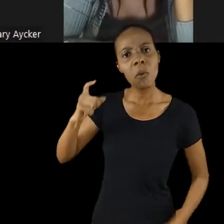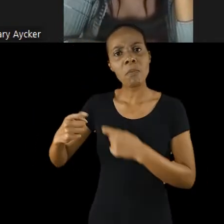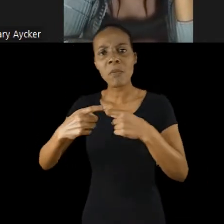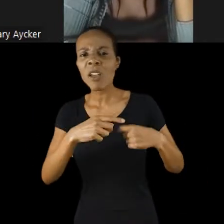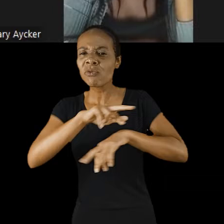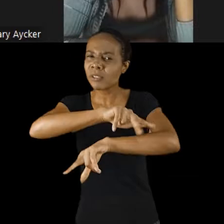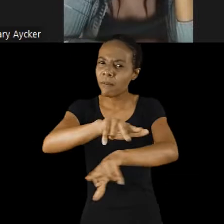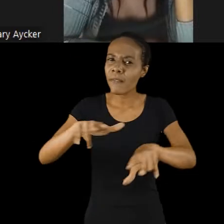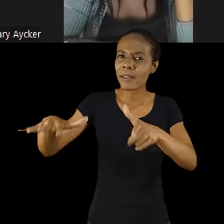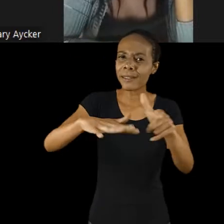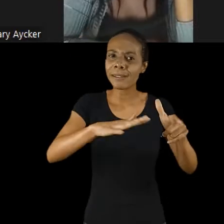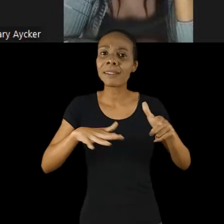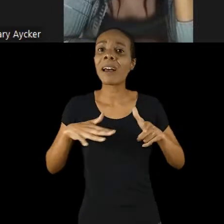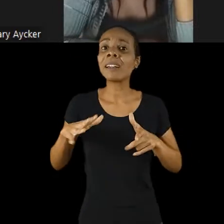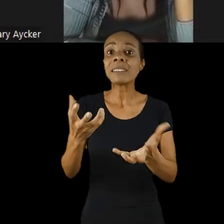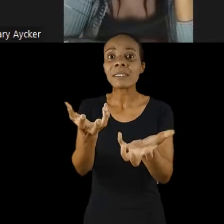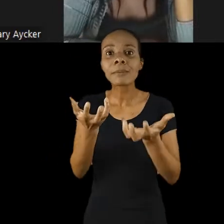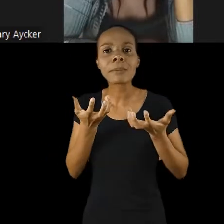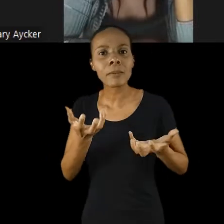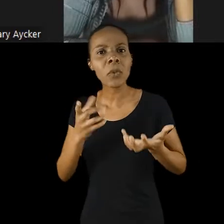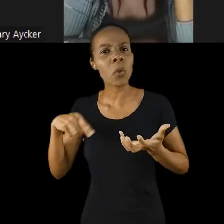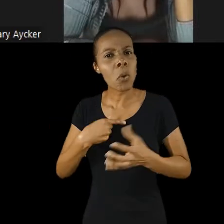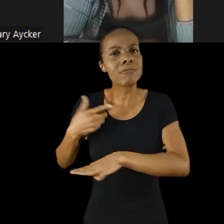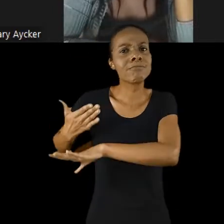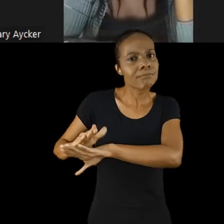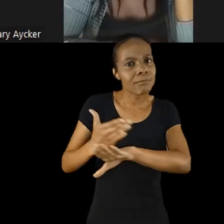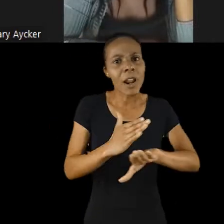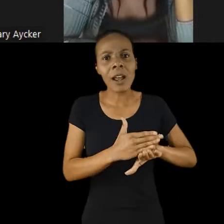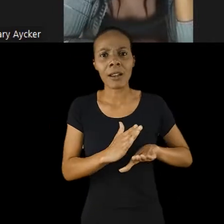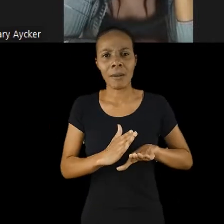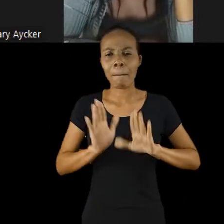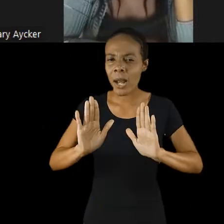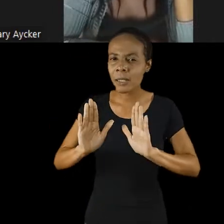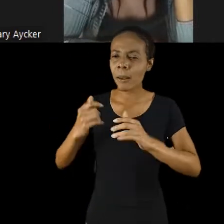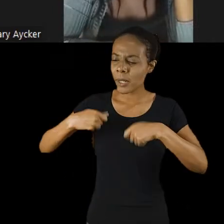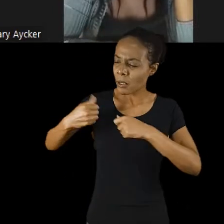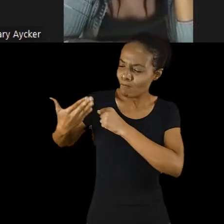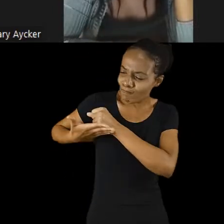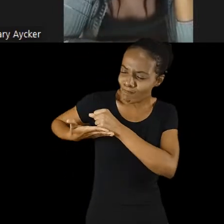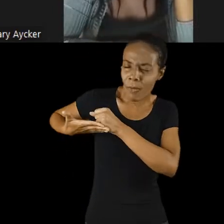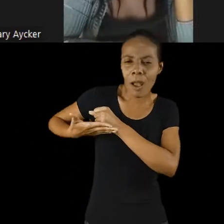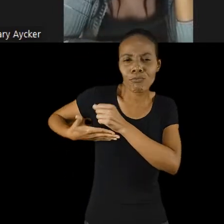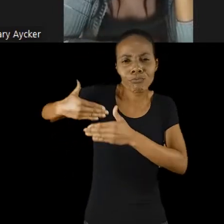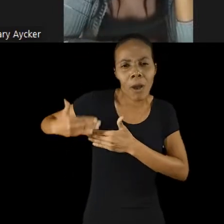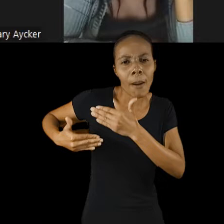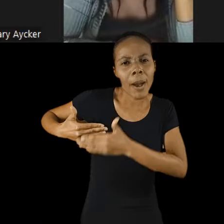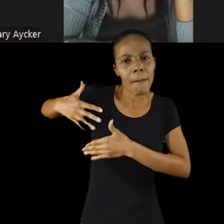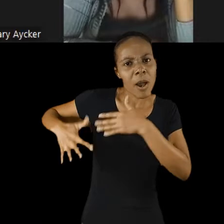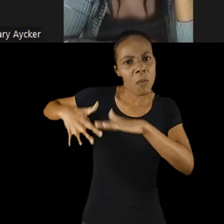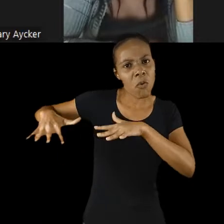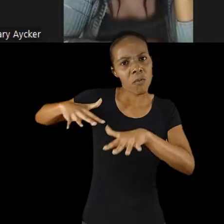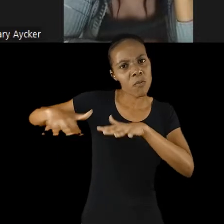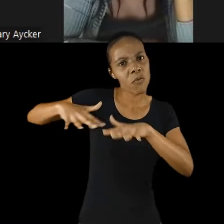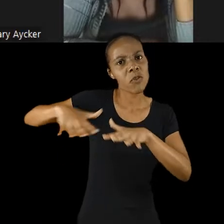que só dessa forma, agindo, fazendo um trabalho de base, a gente consegue erradicar a transfobia, a gente consegue continuar viva, a